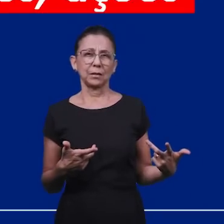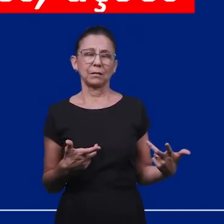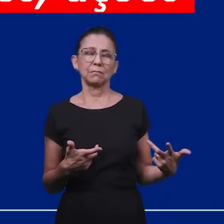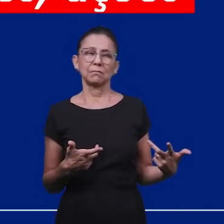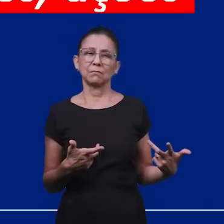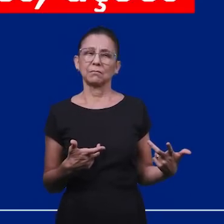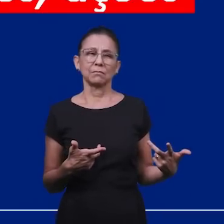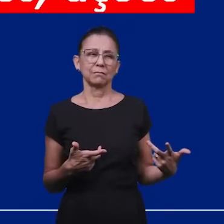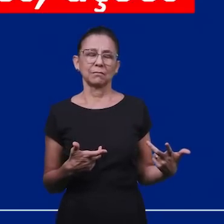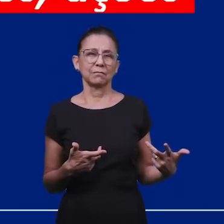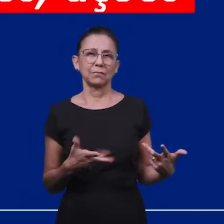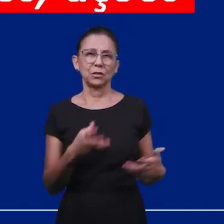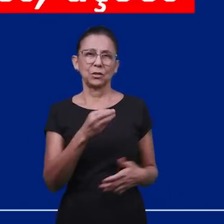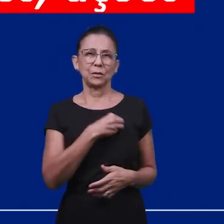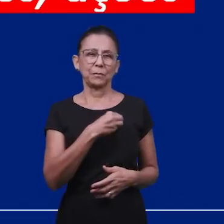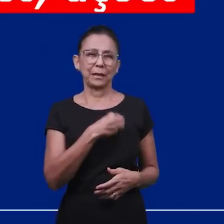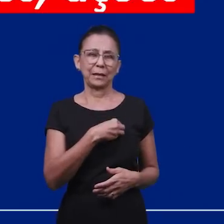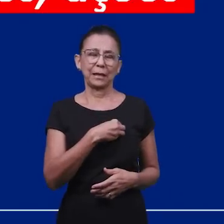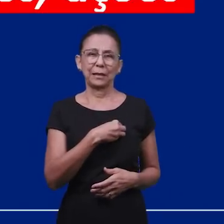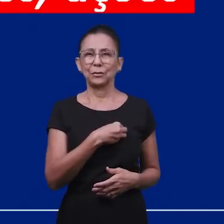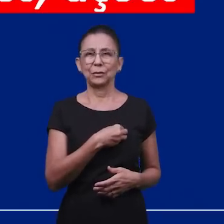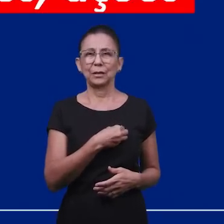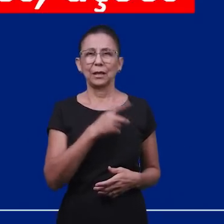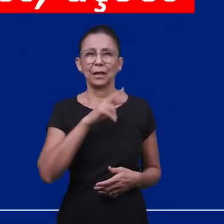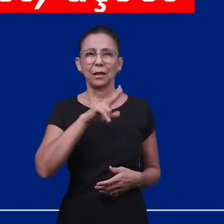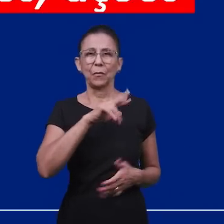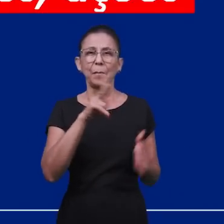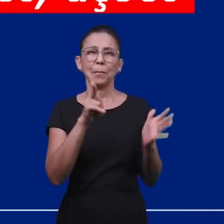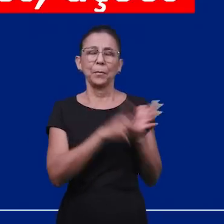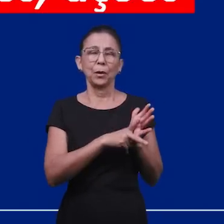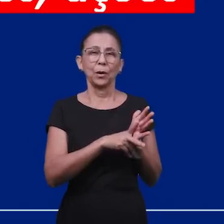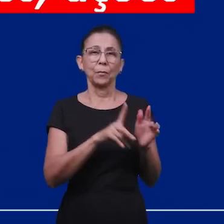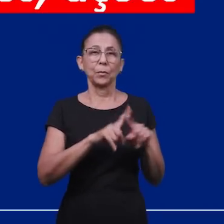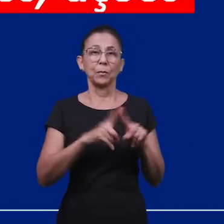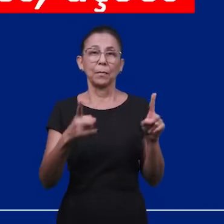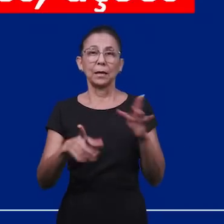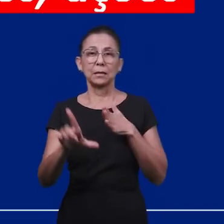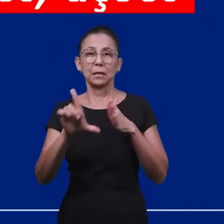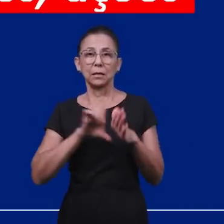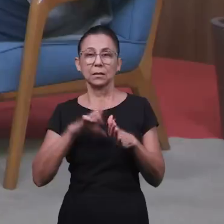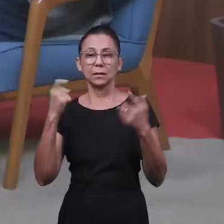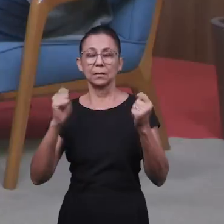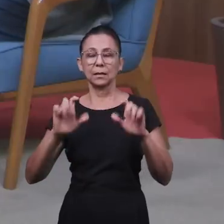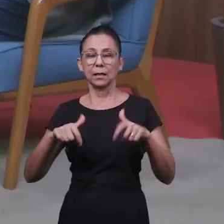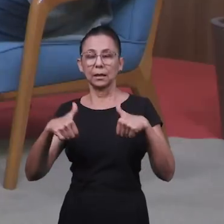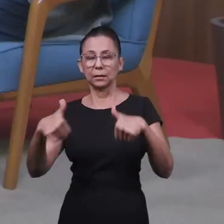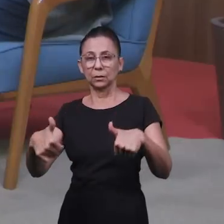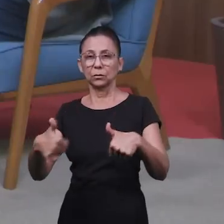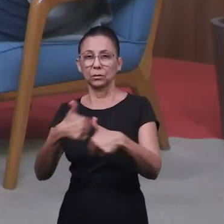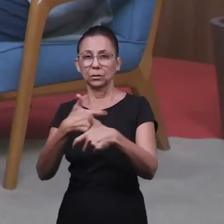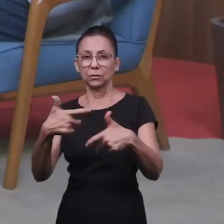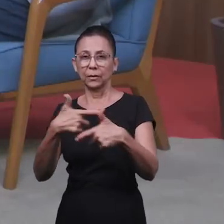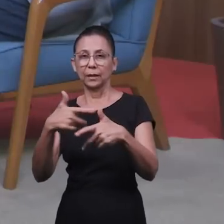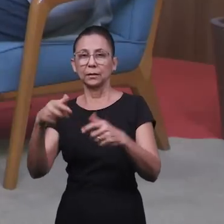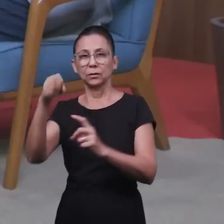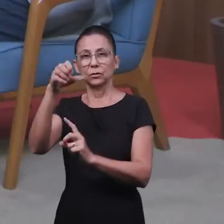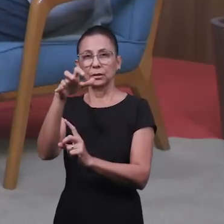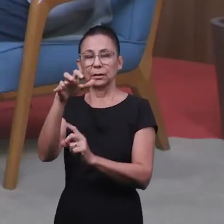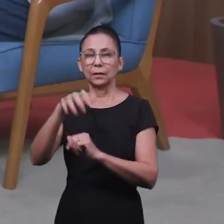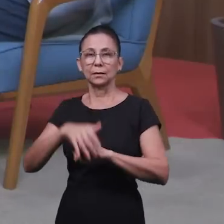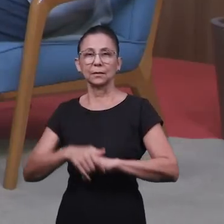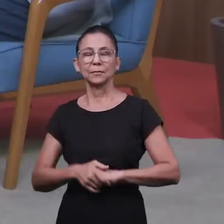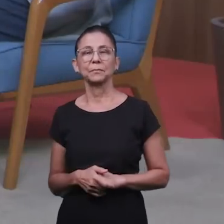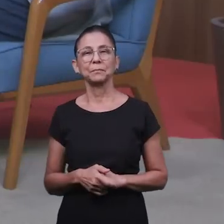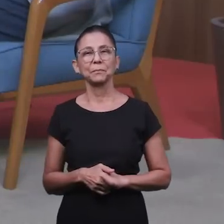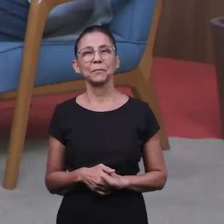que não convém, mas antes ações de graças. Como é que a gente faz uma aplicação desse texto e também